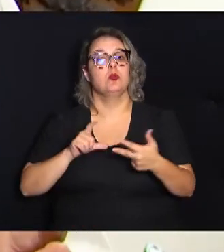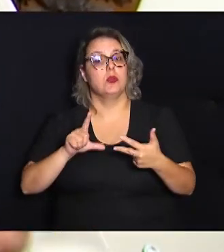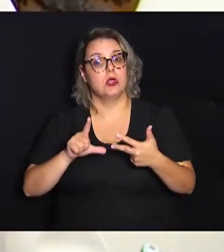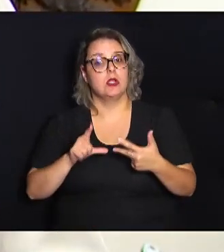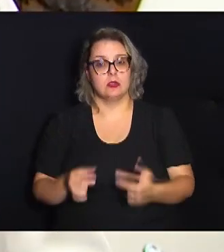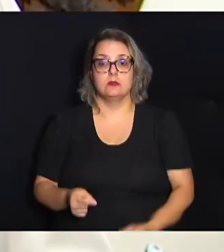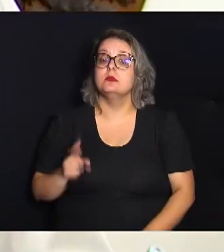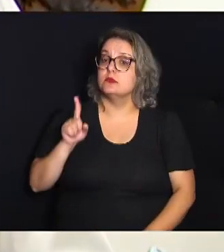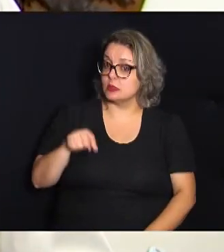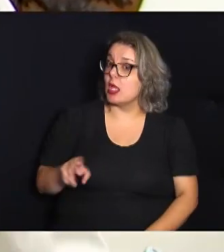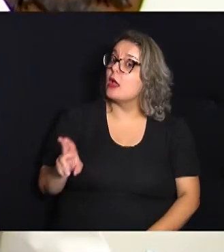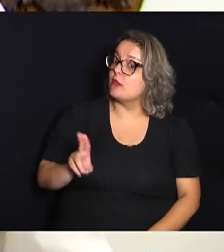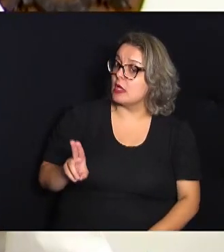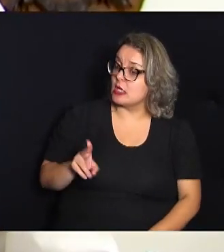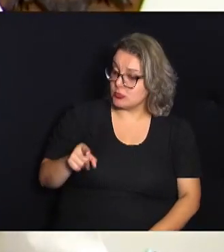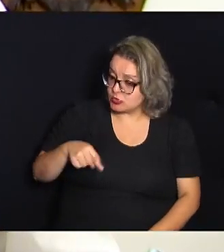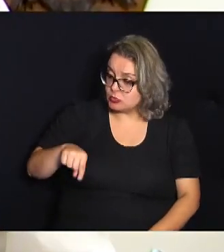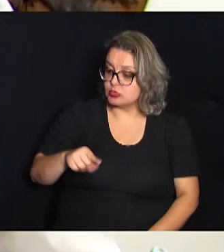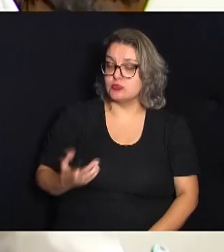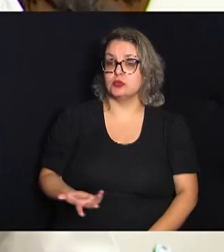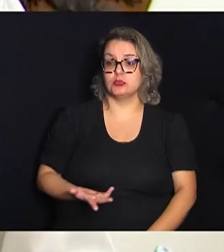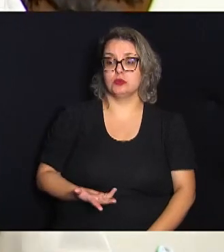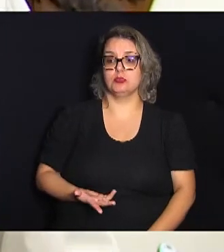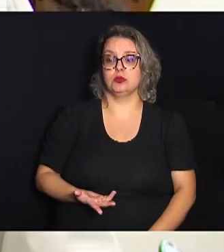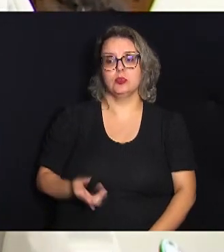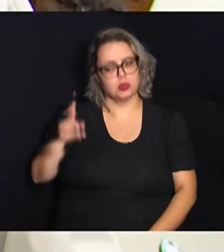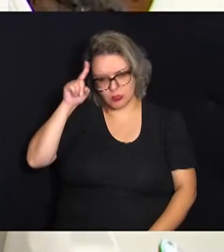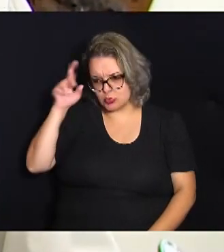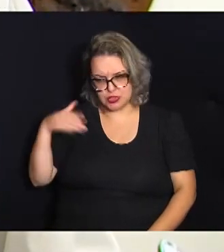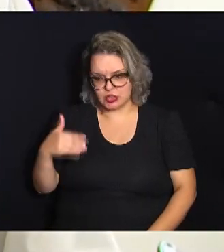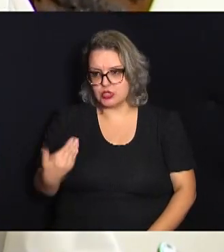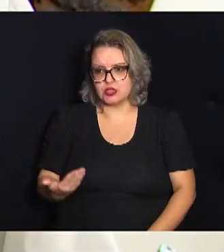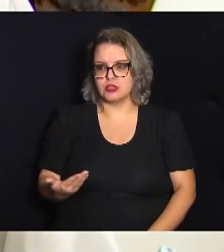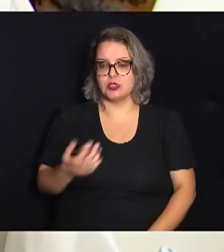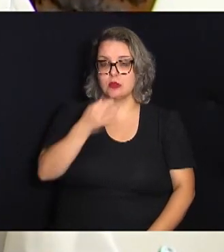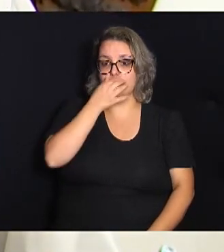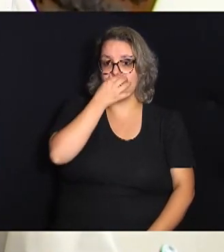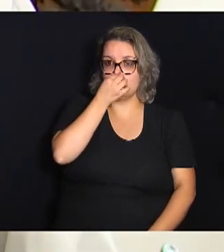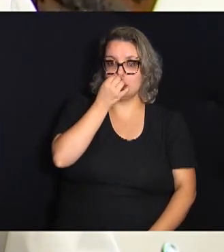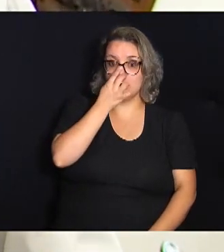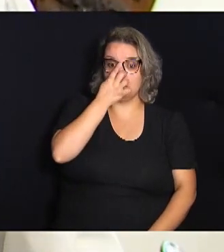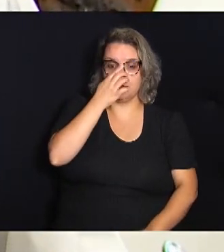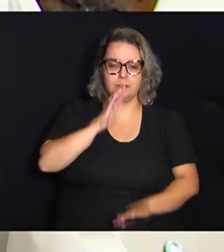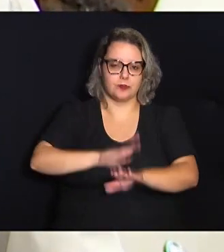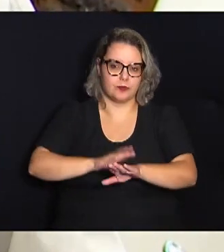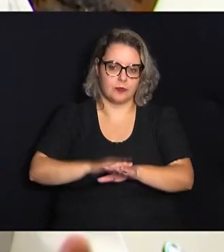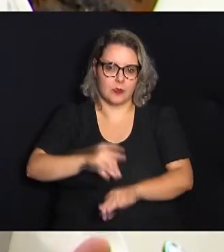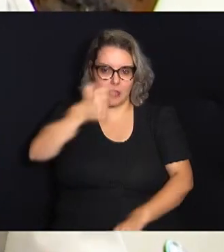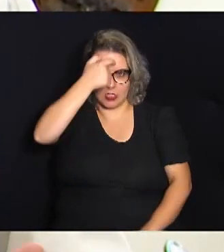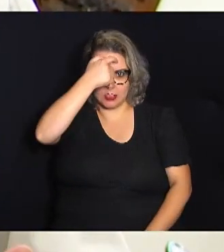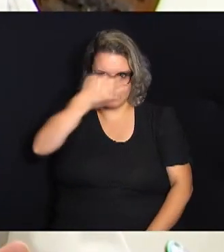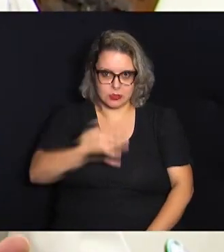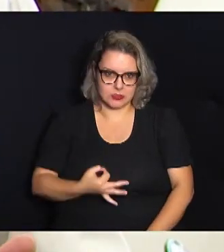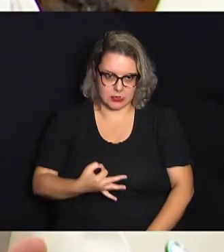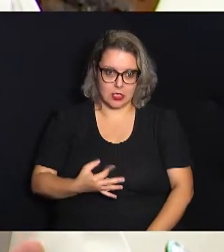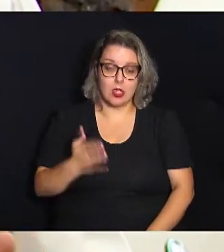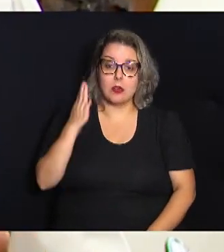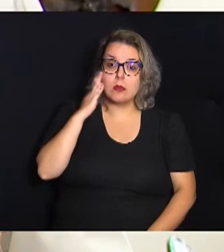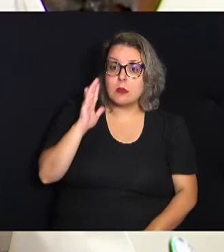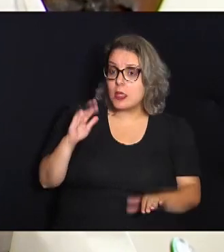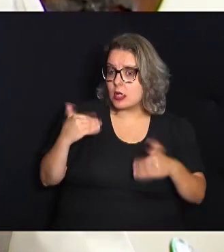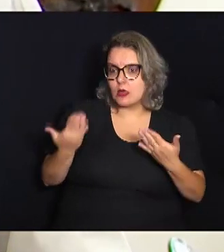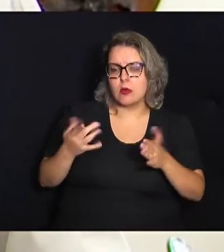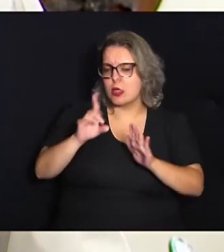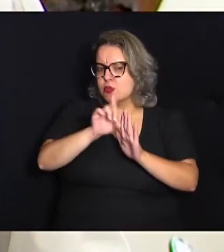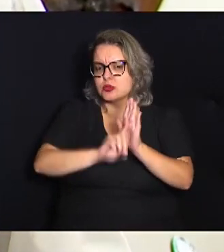isso vai ser útil para eles no dia a dia, né, no exercício da sua cidadania, para saber quais são os seus